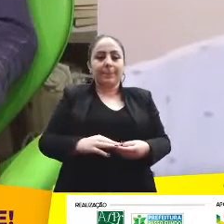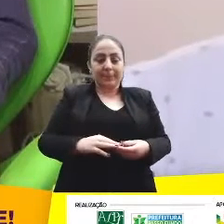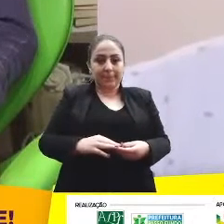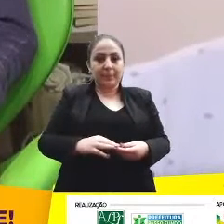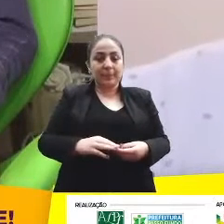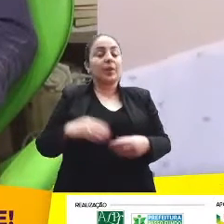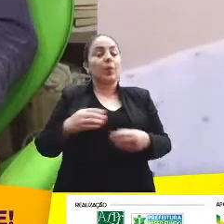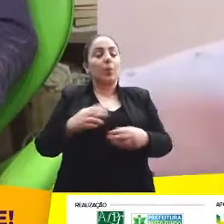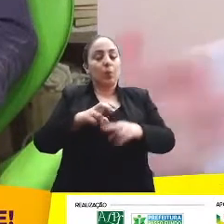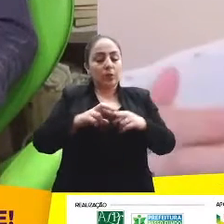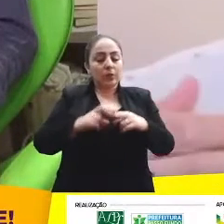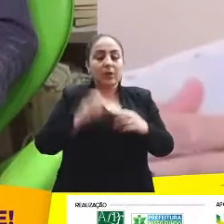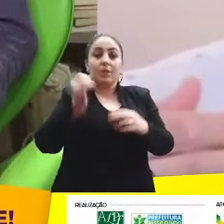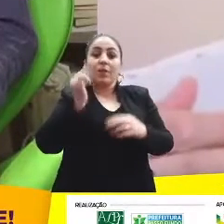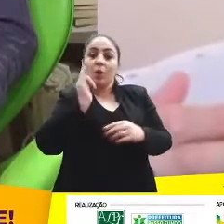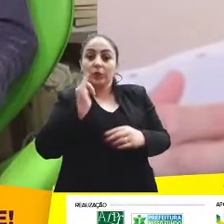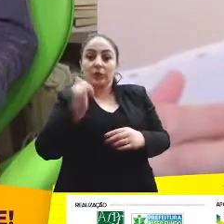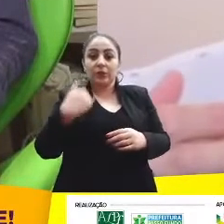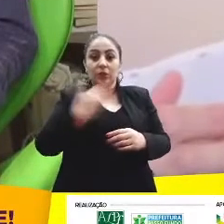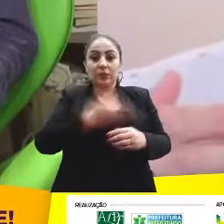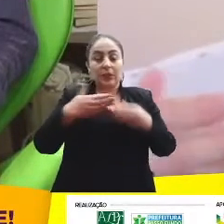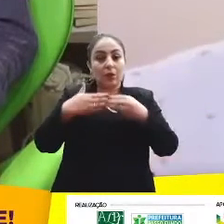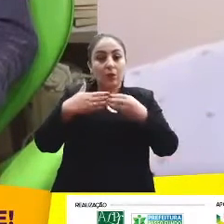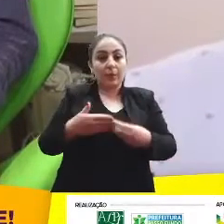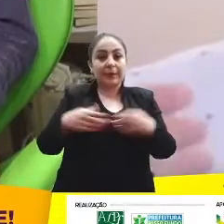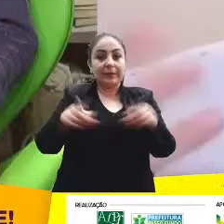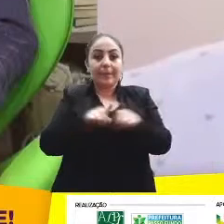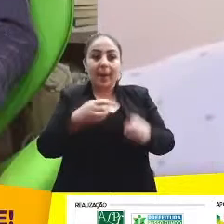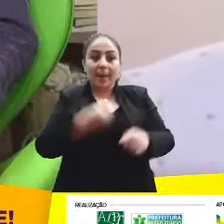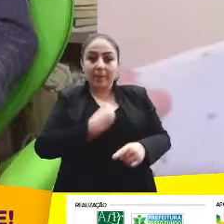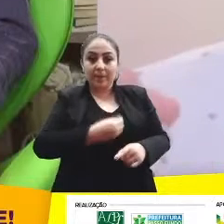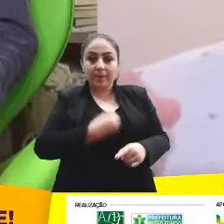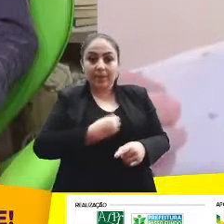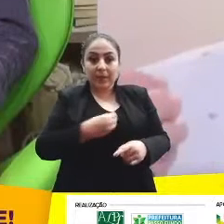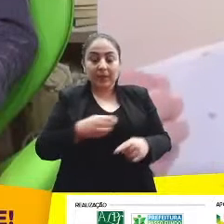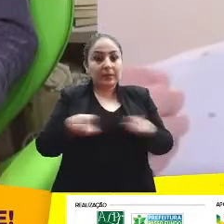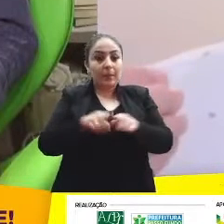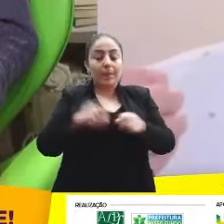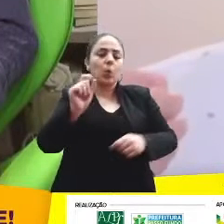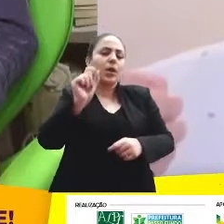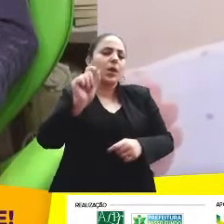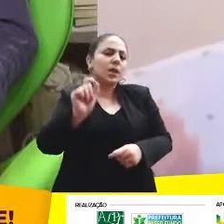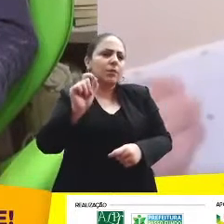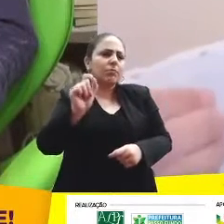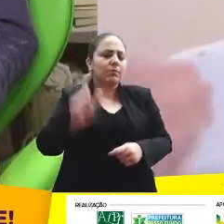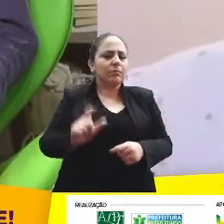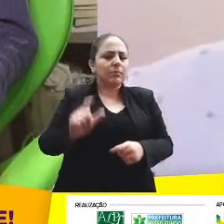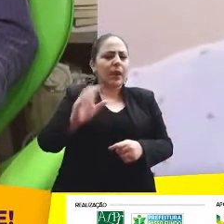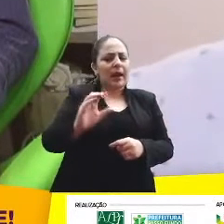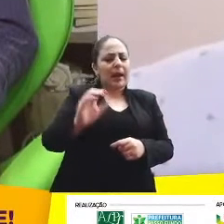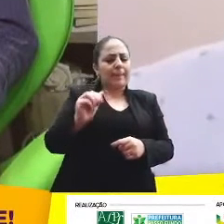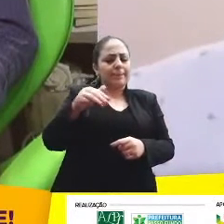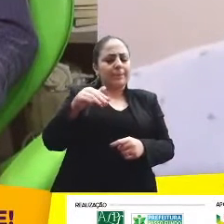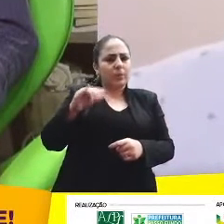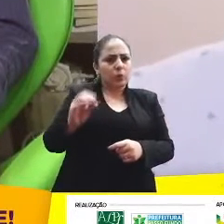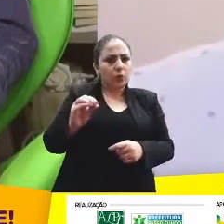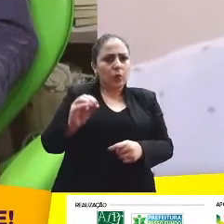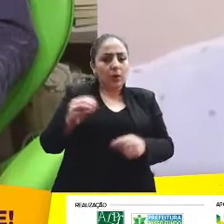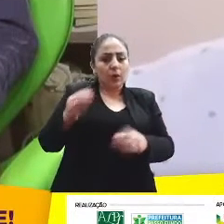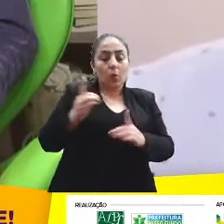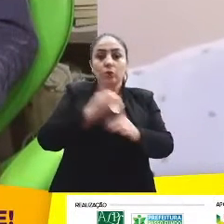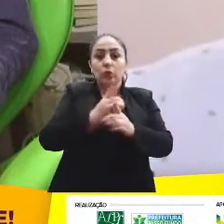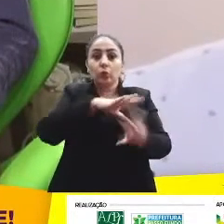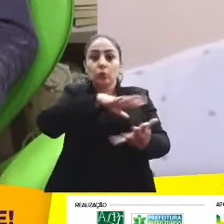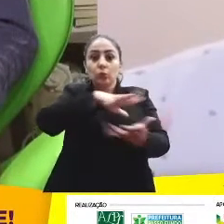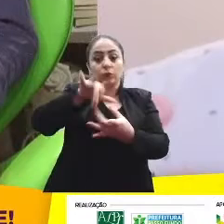ele vai nos contar, e nós vamos acompanhar a vida, o iter, o que Camilo encontrou no